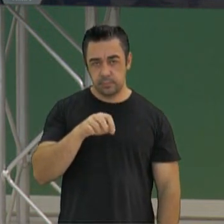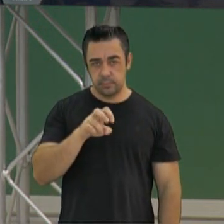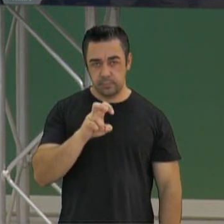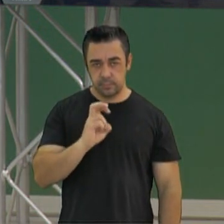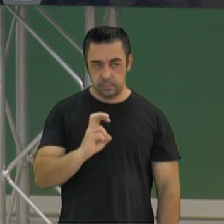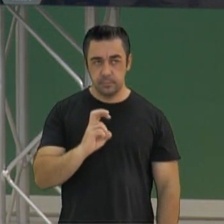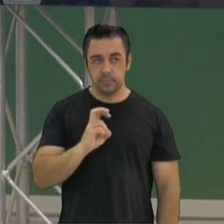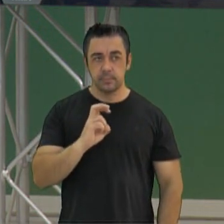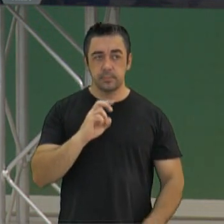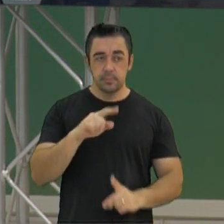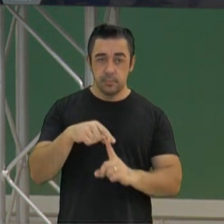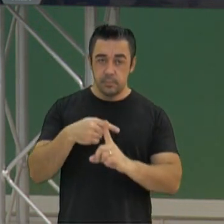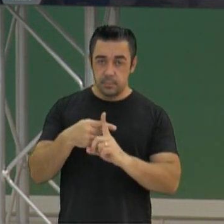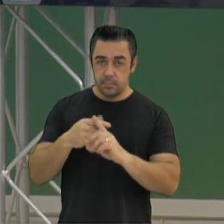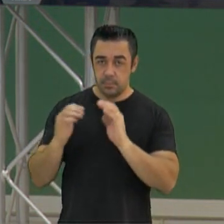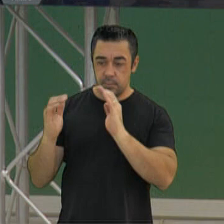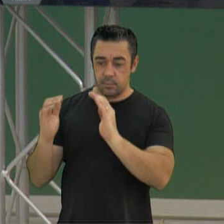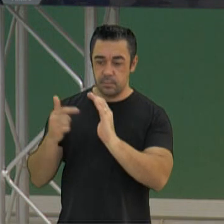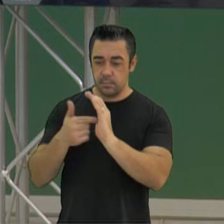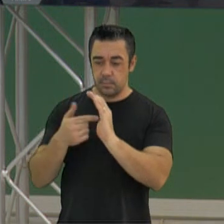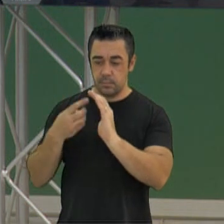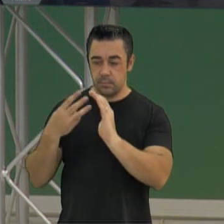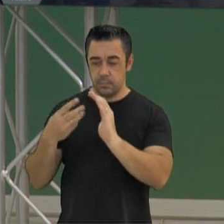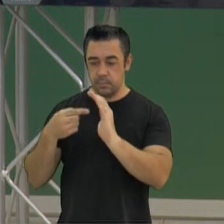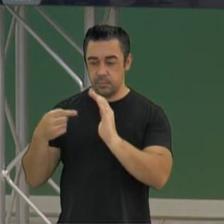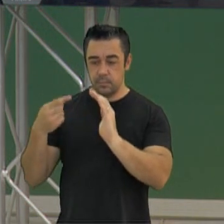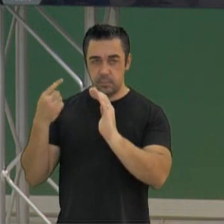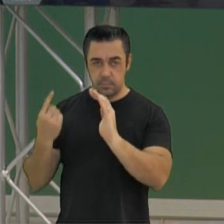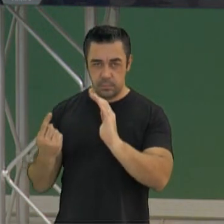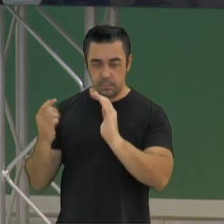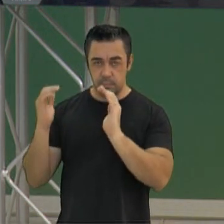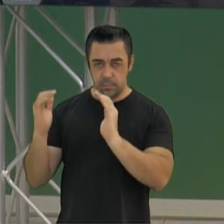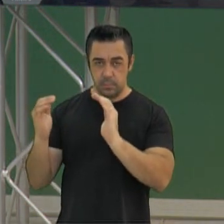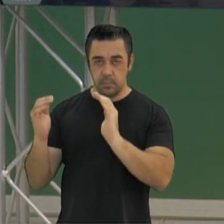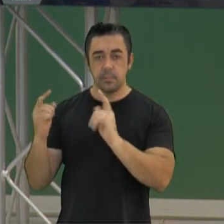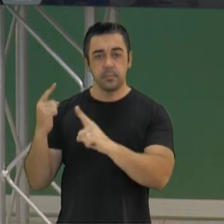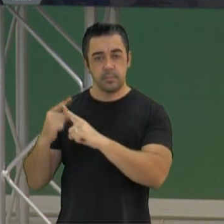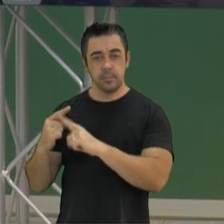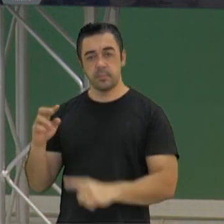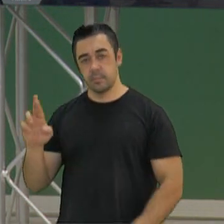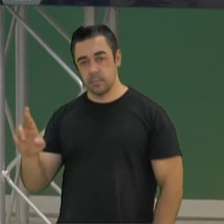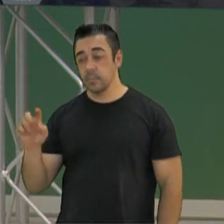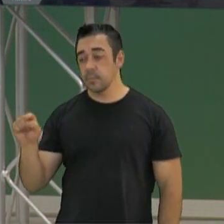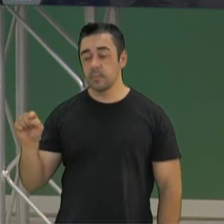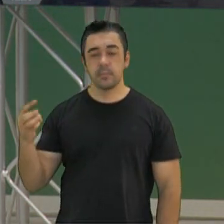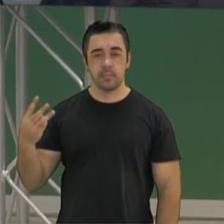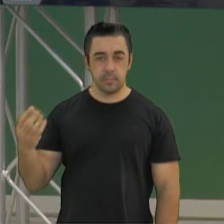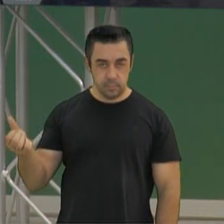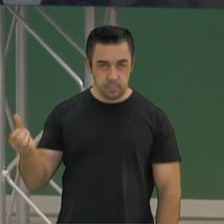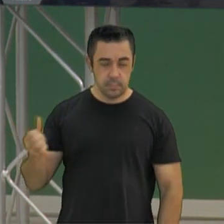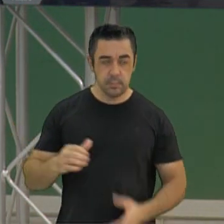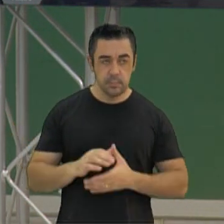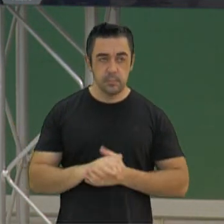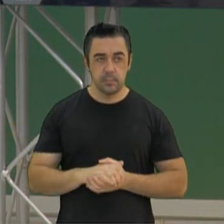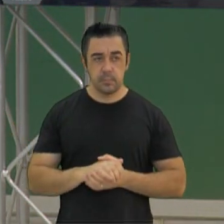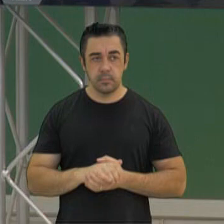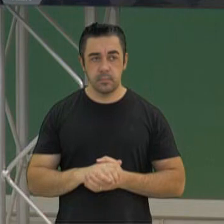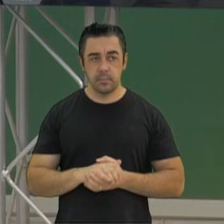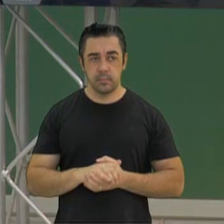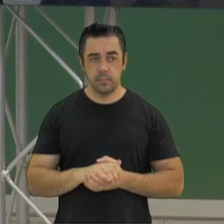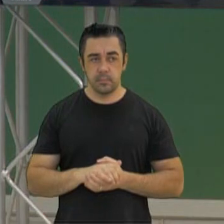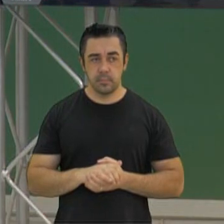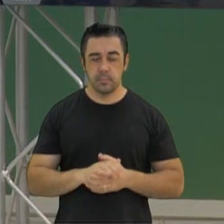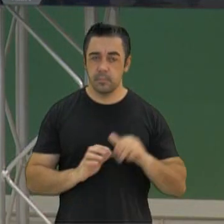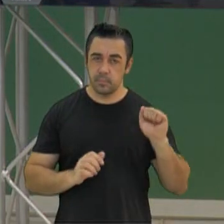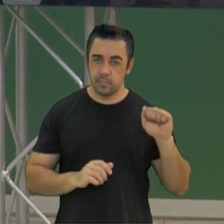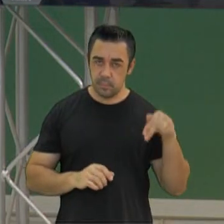é 375, mais 23 menos 1, vezes a razão, que é 36. Muito bem.